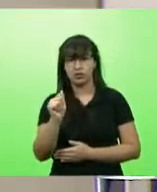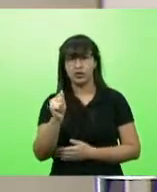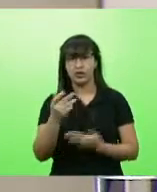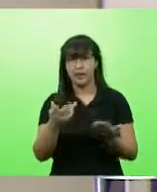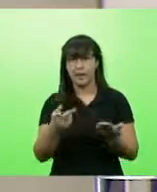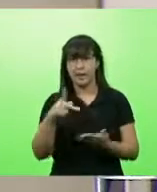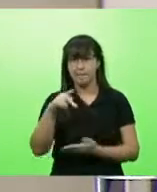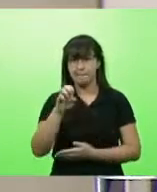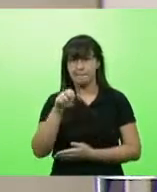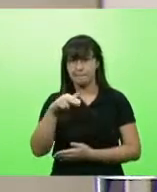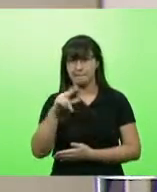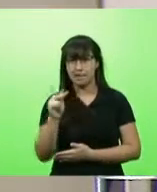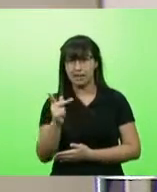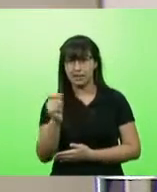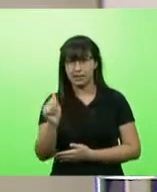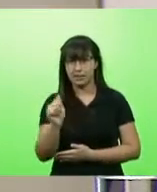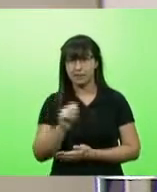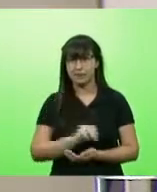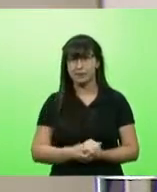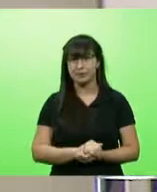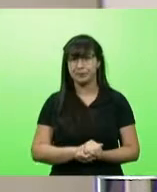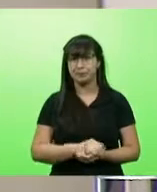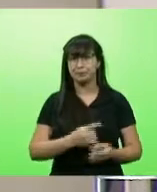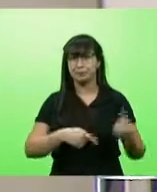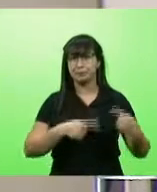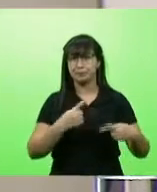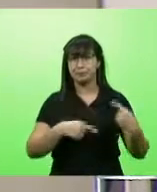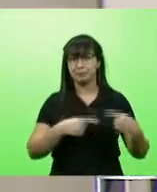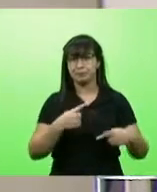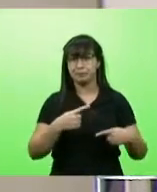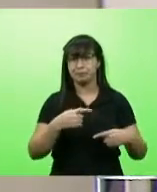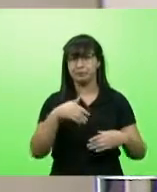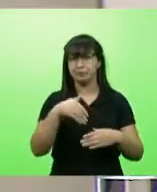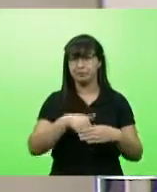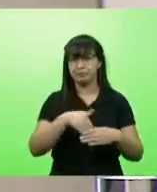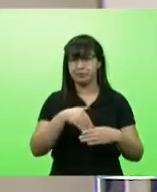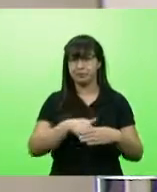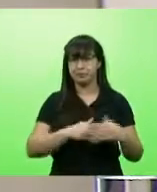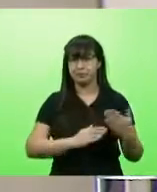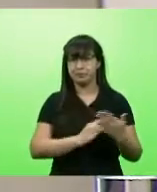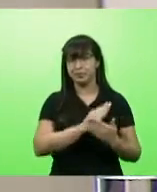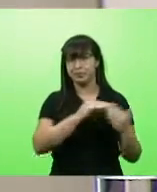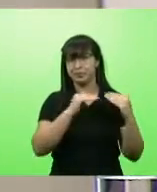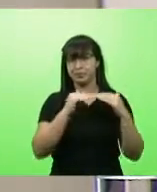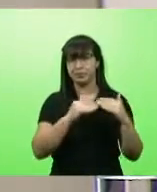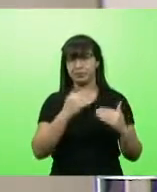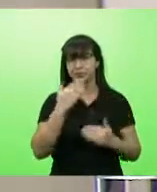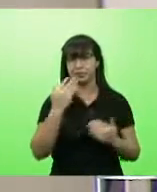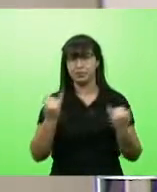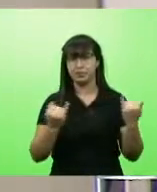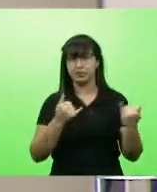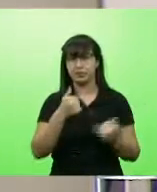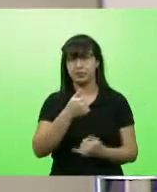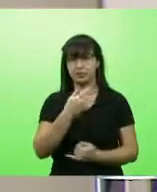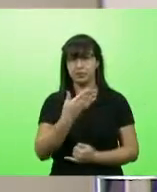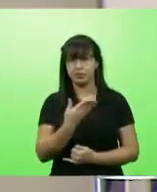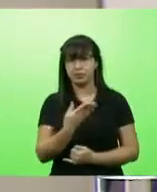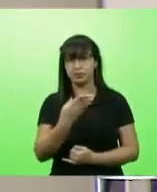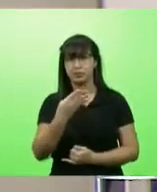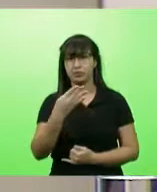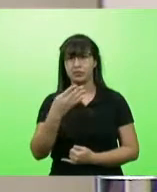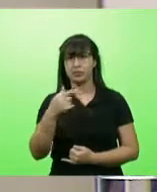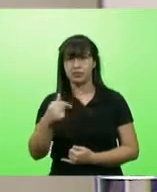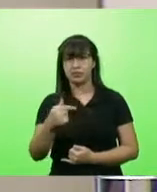havendo quem queira discutir, em votação, deputados que aprovam permaneçam como se encontram. Aprovado por unanimidade. Pedindo informação 147, autora